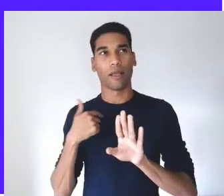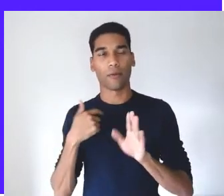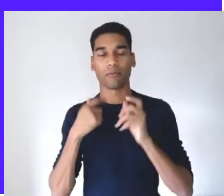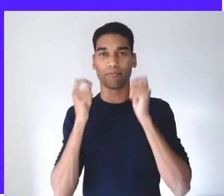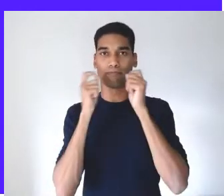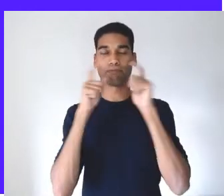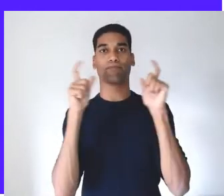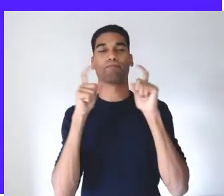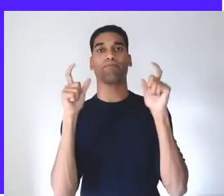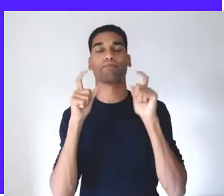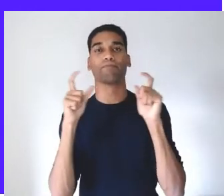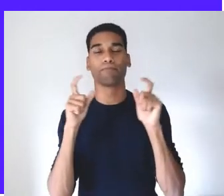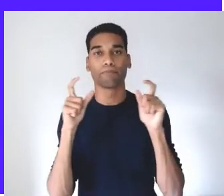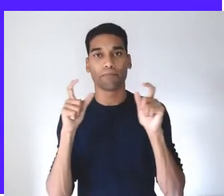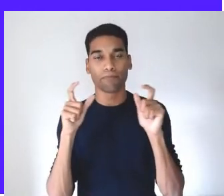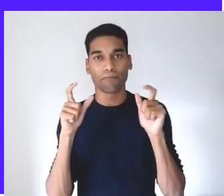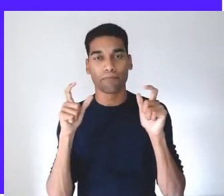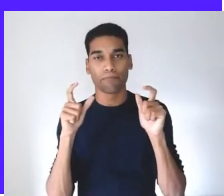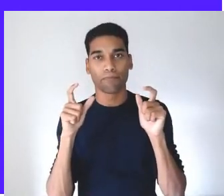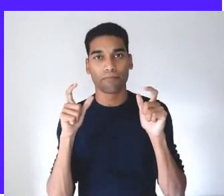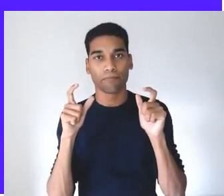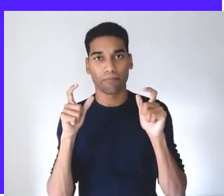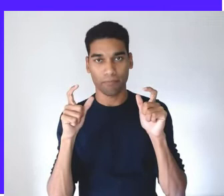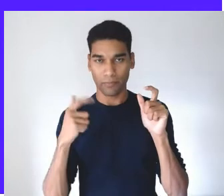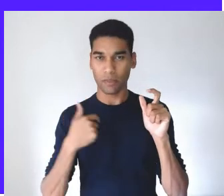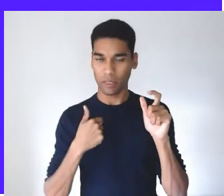tenho um olhar tão atento